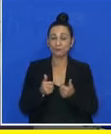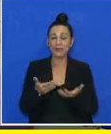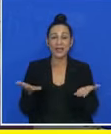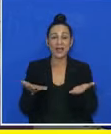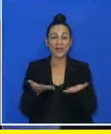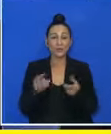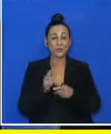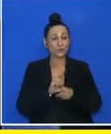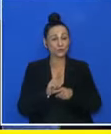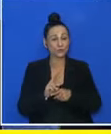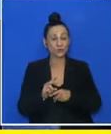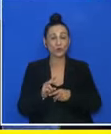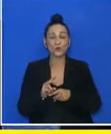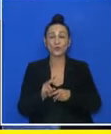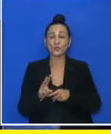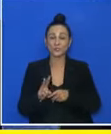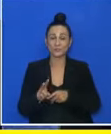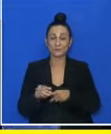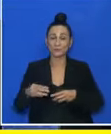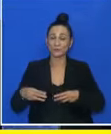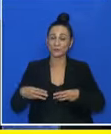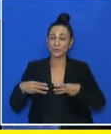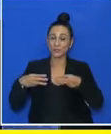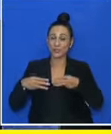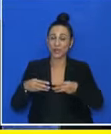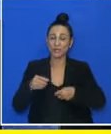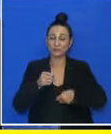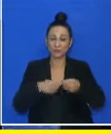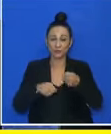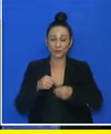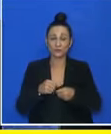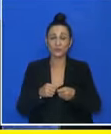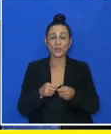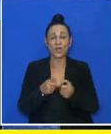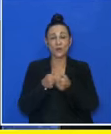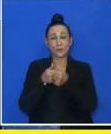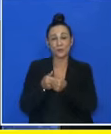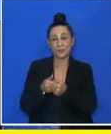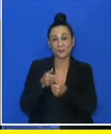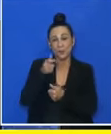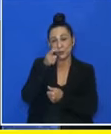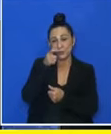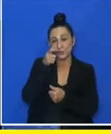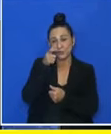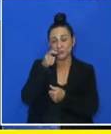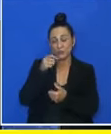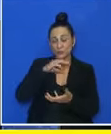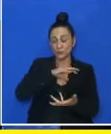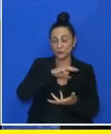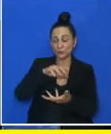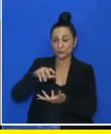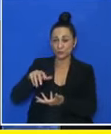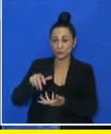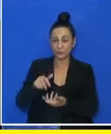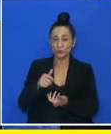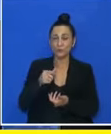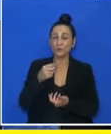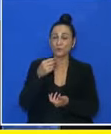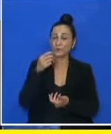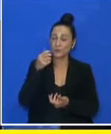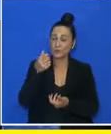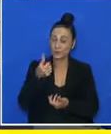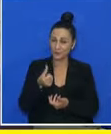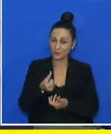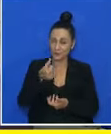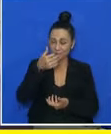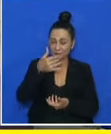os auditores populares, Astrogildo Silva Queiroz e Francisco Wagner Oliveira Silva, acompanharam este procedimento de reabastecimento do suporte em cima do globo número